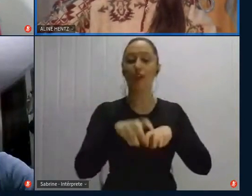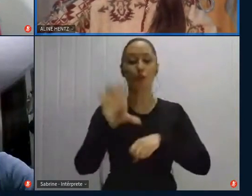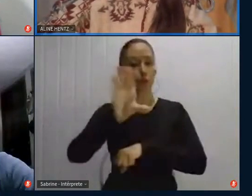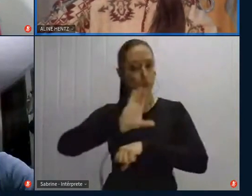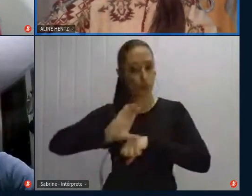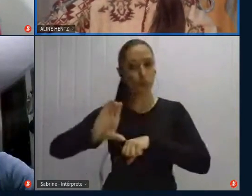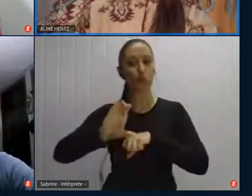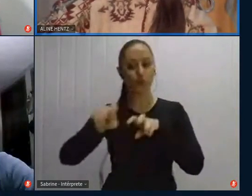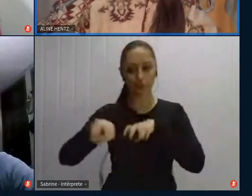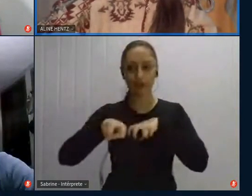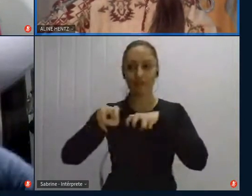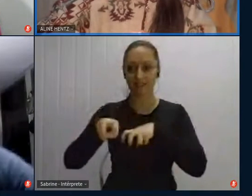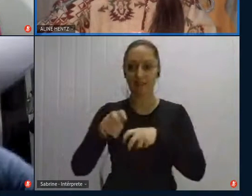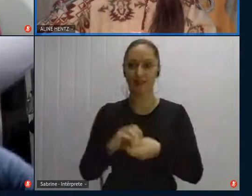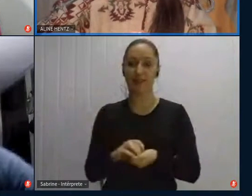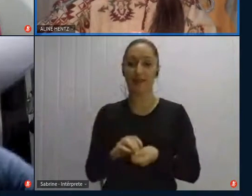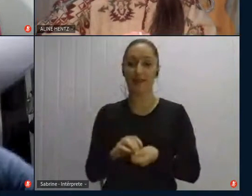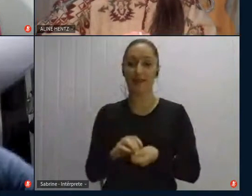também.